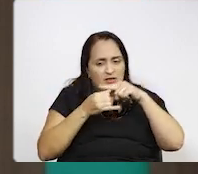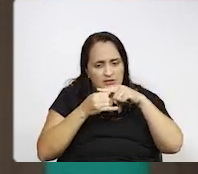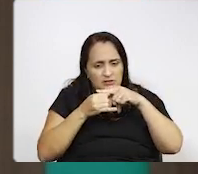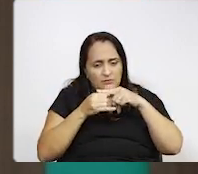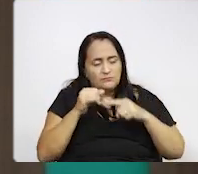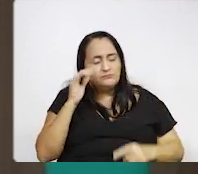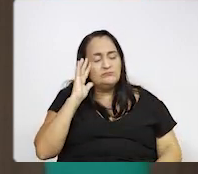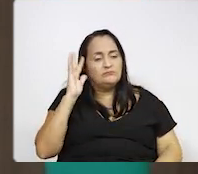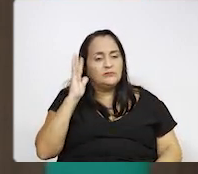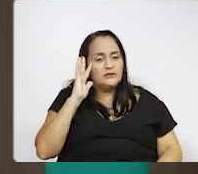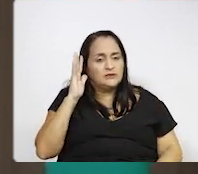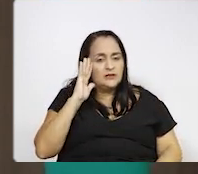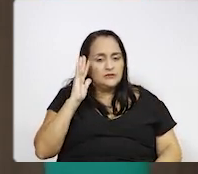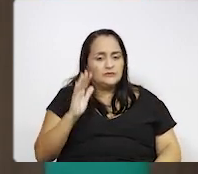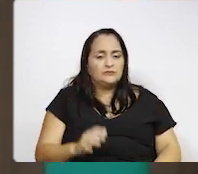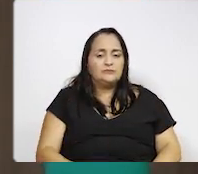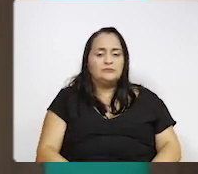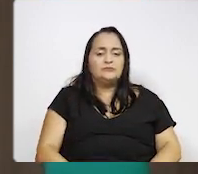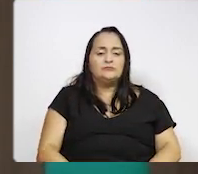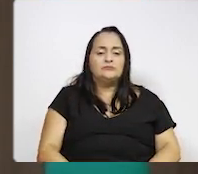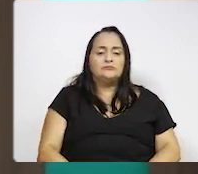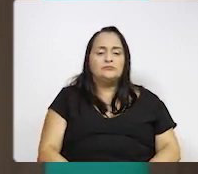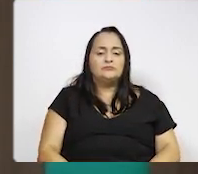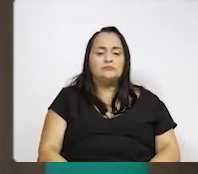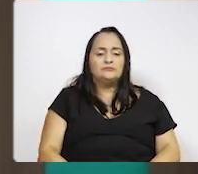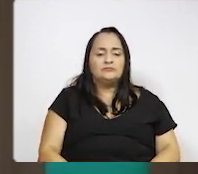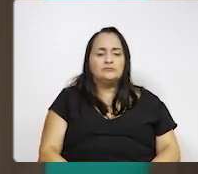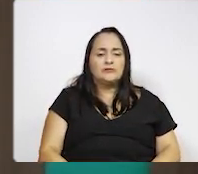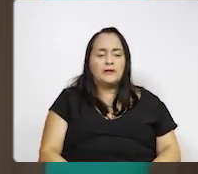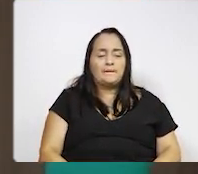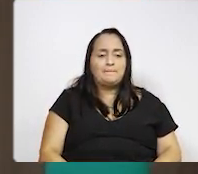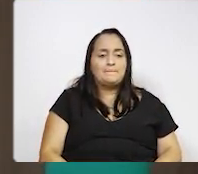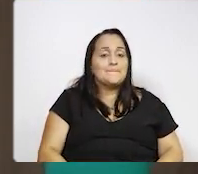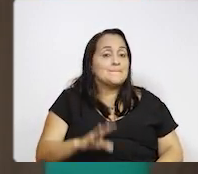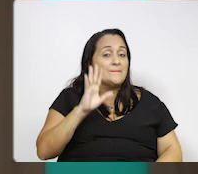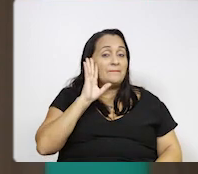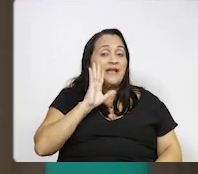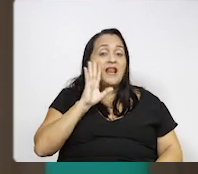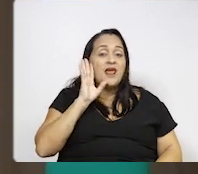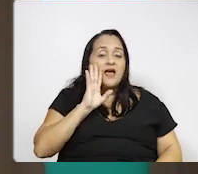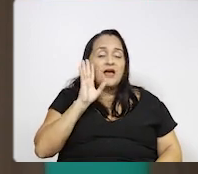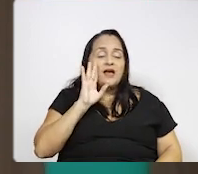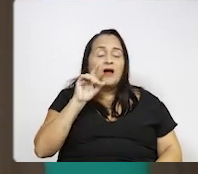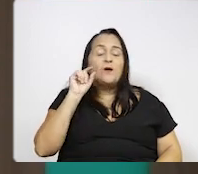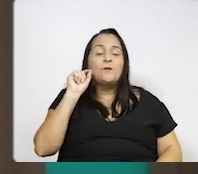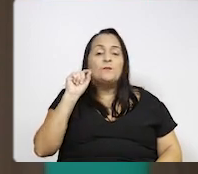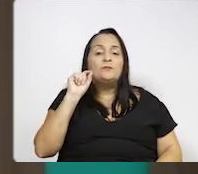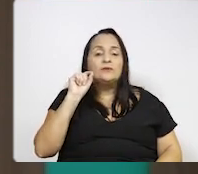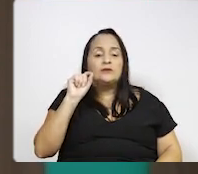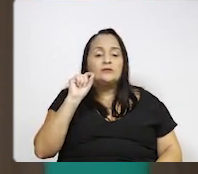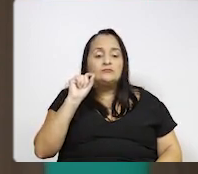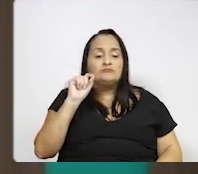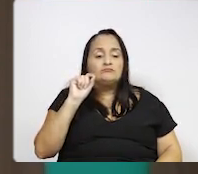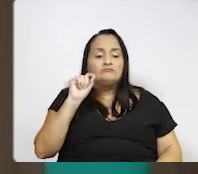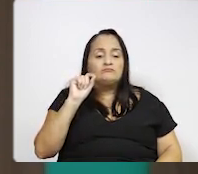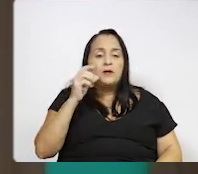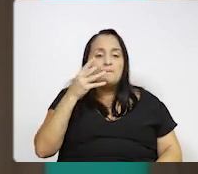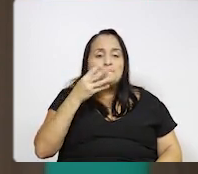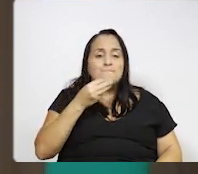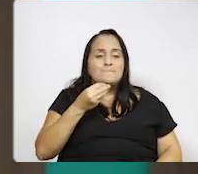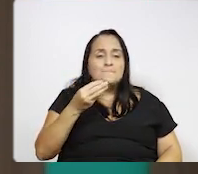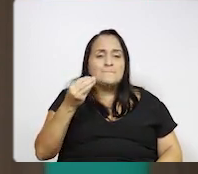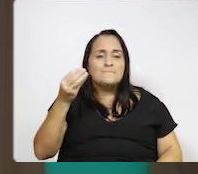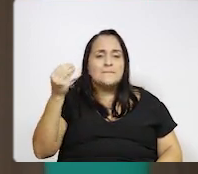aqui? Vamos lá pensar juntos. O legal dessa questão é que ela cabe